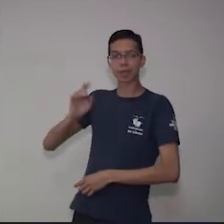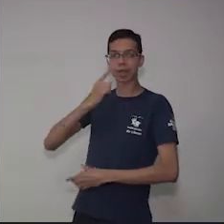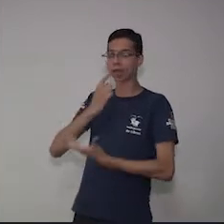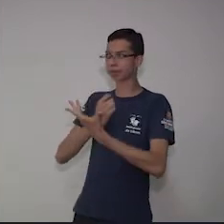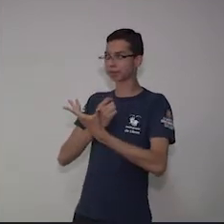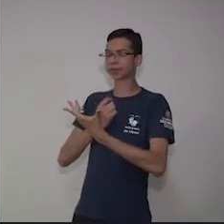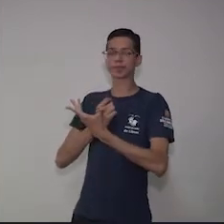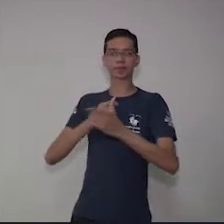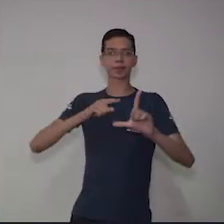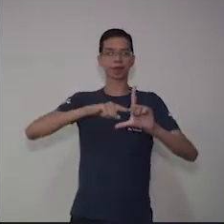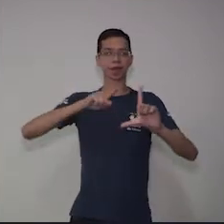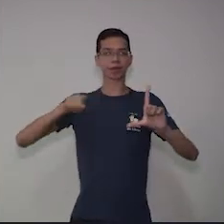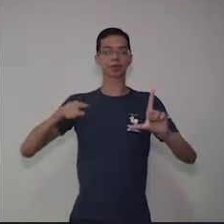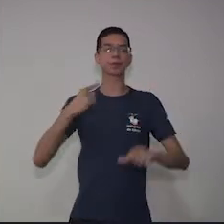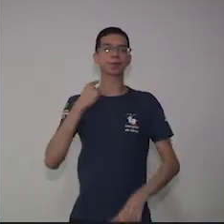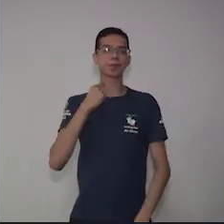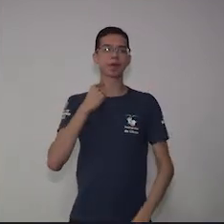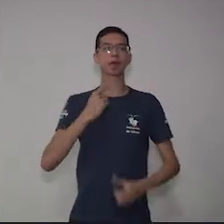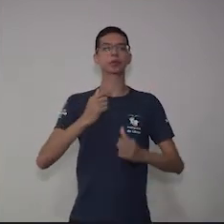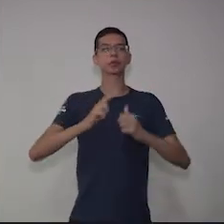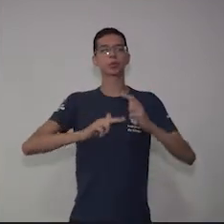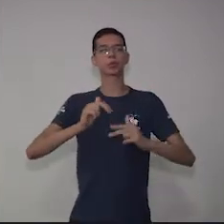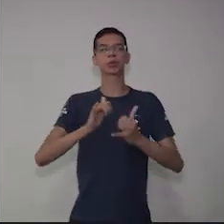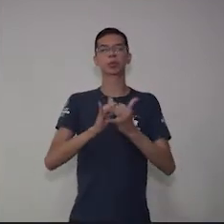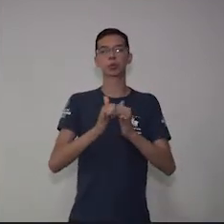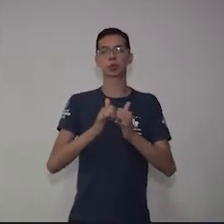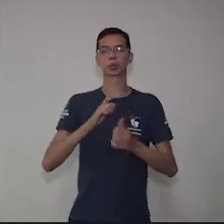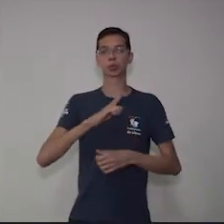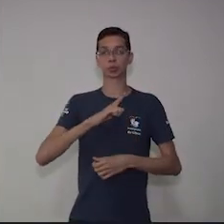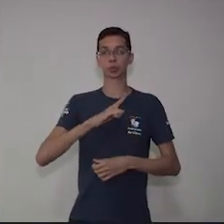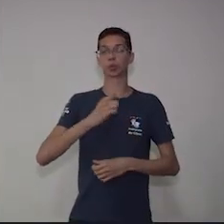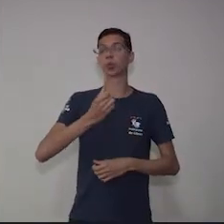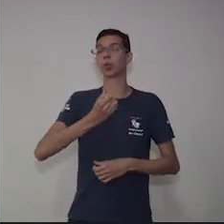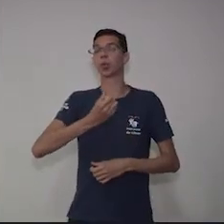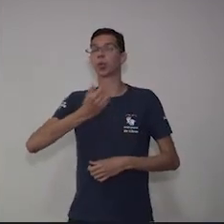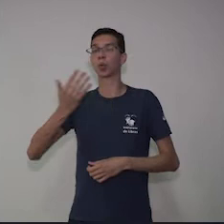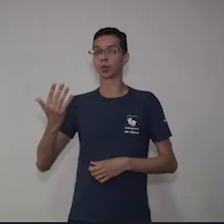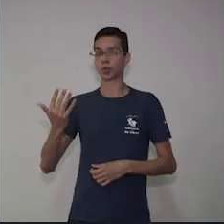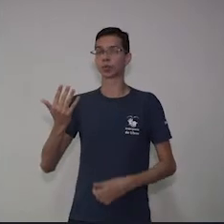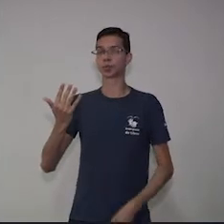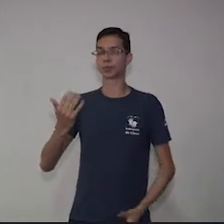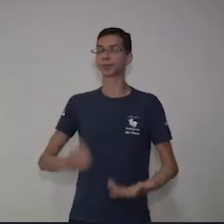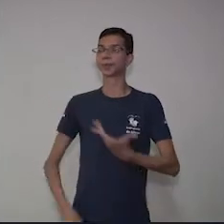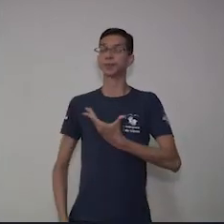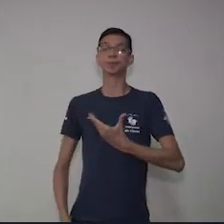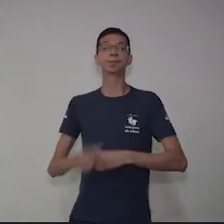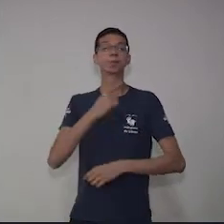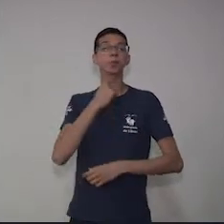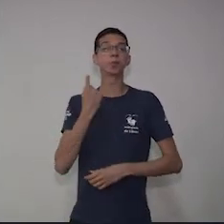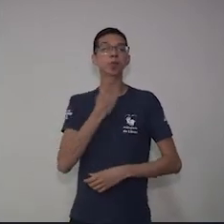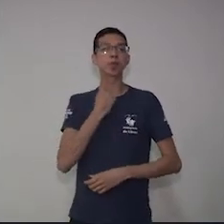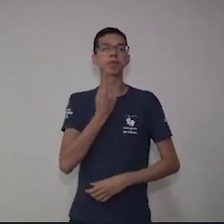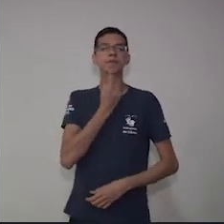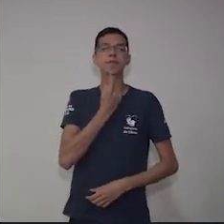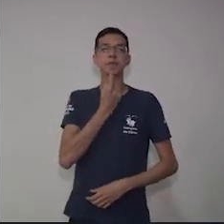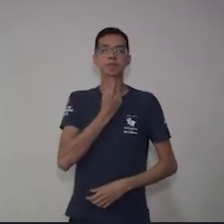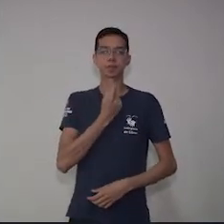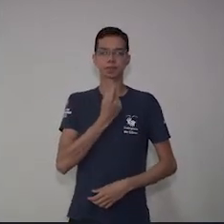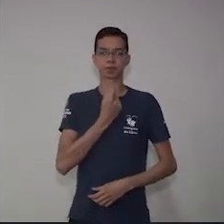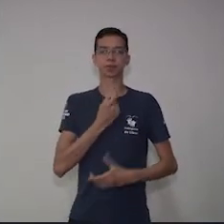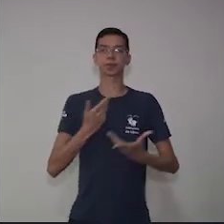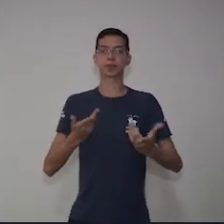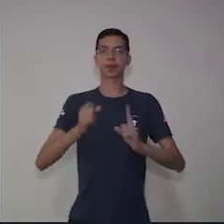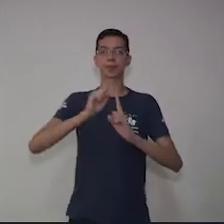casos em cima e o número de óbitos em vermelho. Quando a gente reflete isso para os números das semanas epidemiológicas agora,